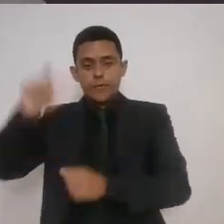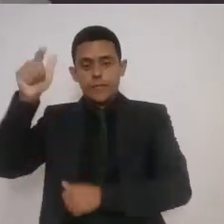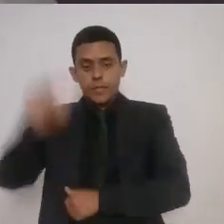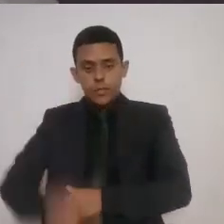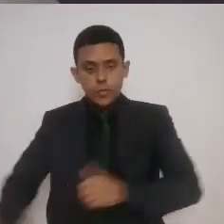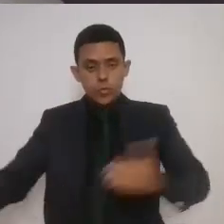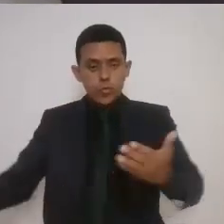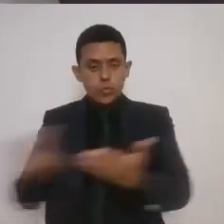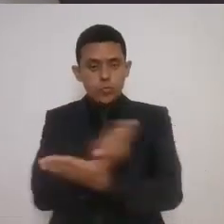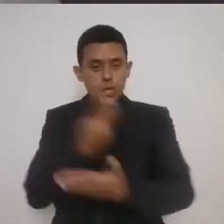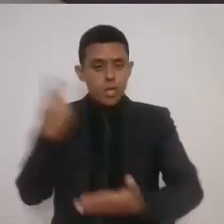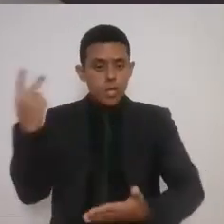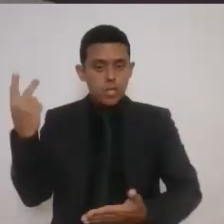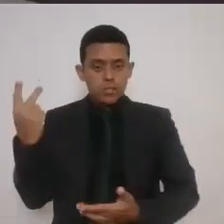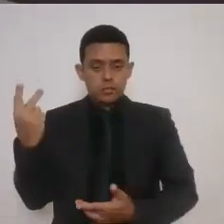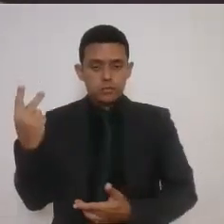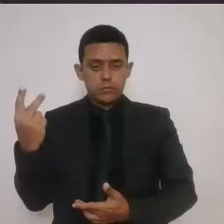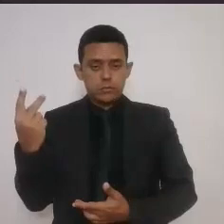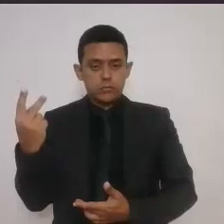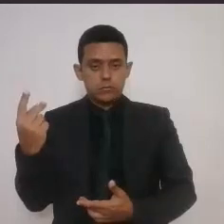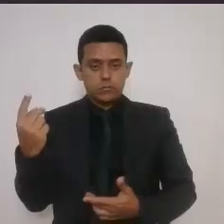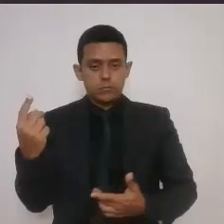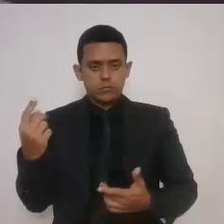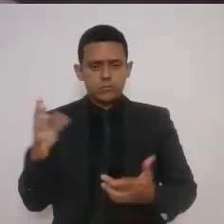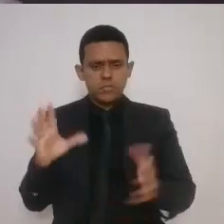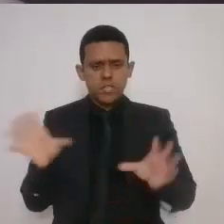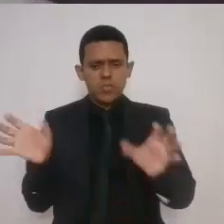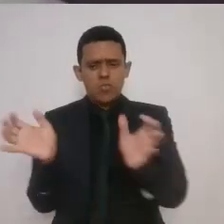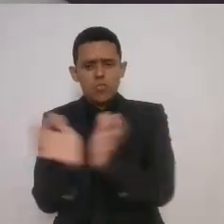o condão, logicamente,